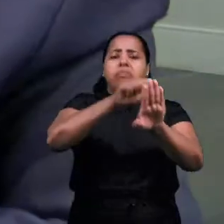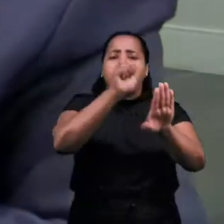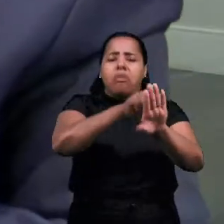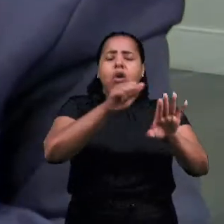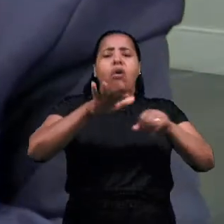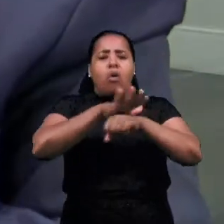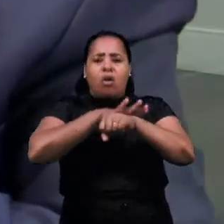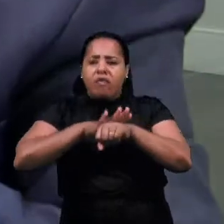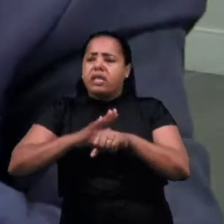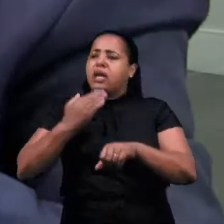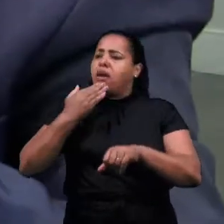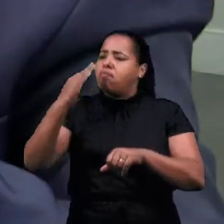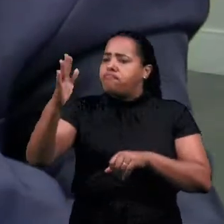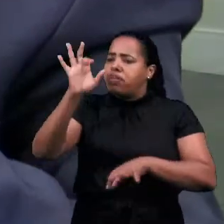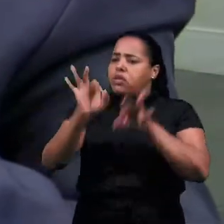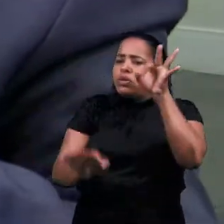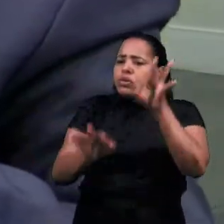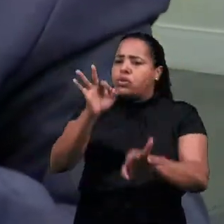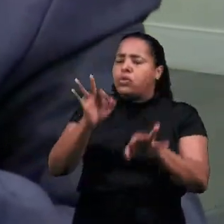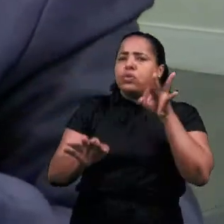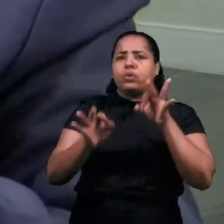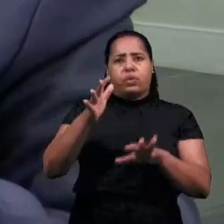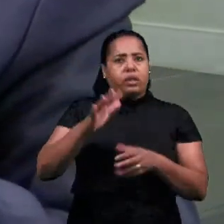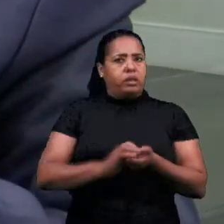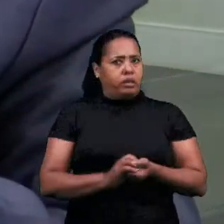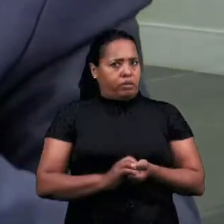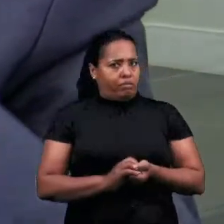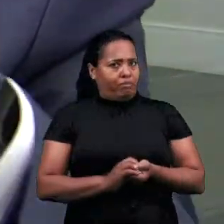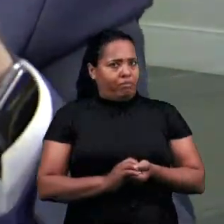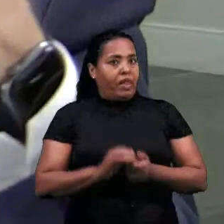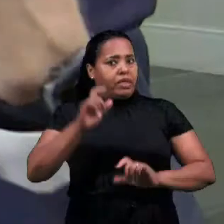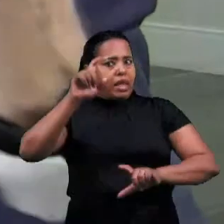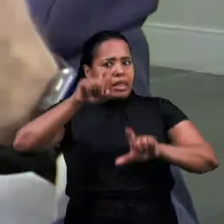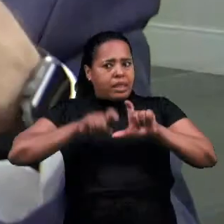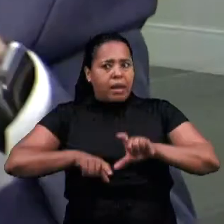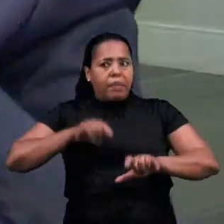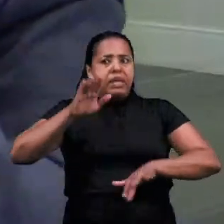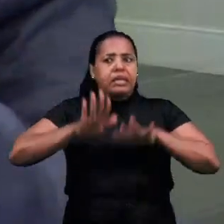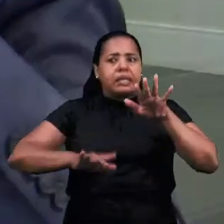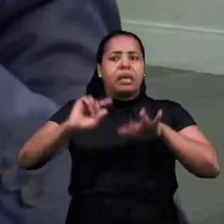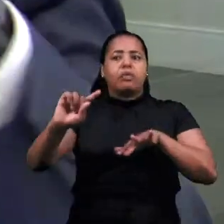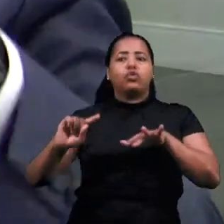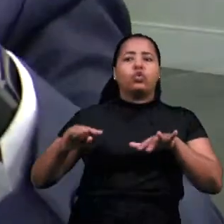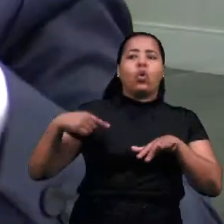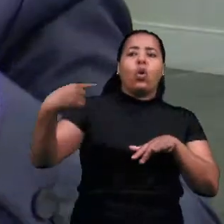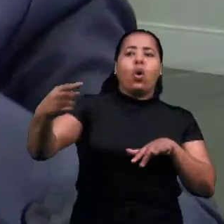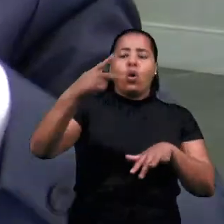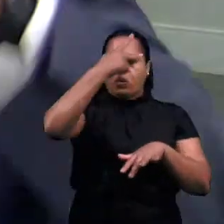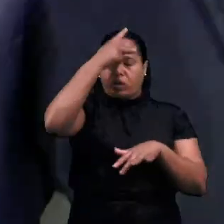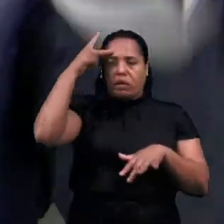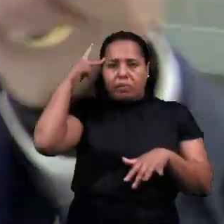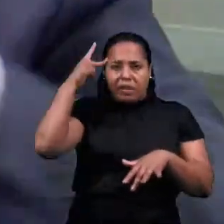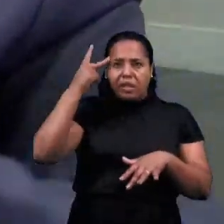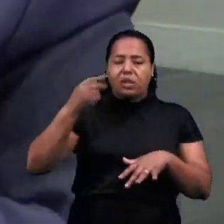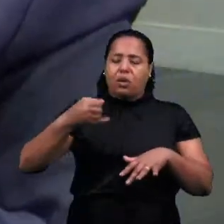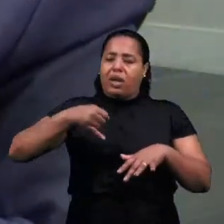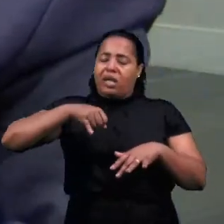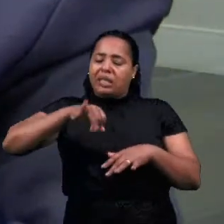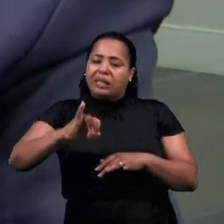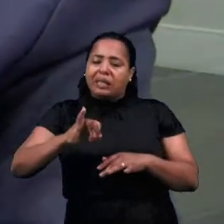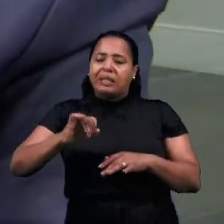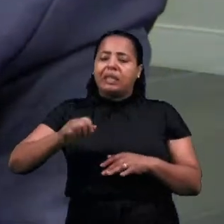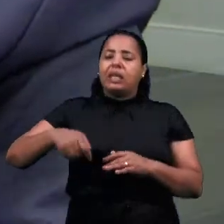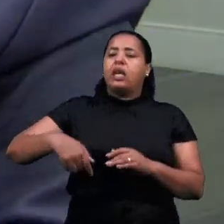alguém, e você depende sempre de um terceiro para conseguir, né, nesse caso de um litígio, uma decisão